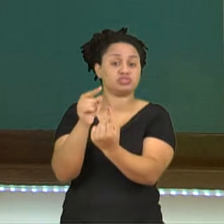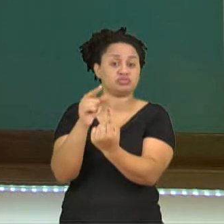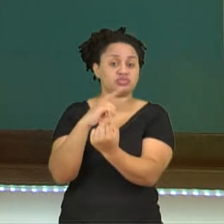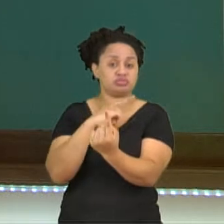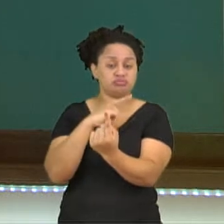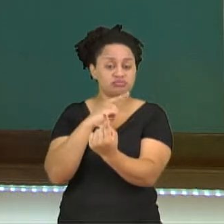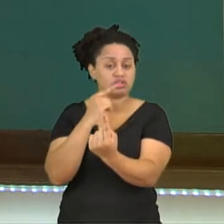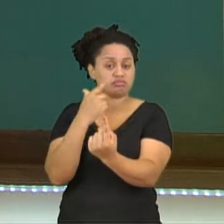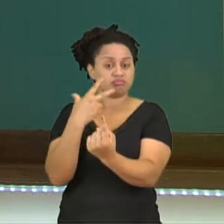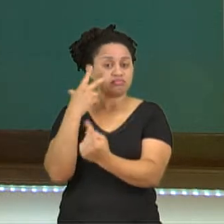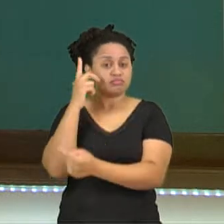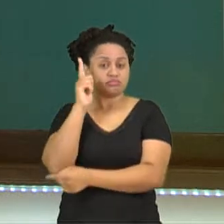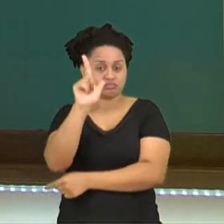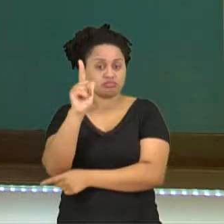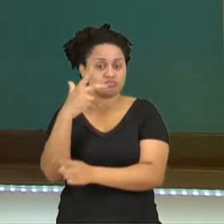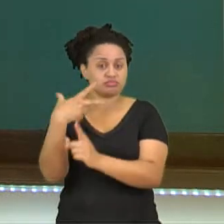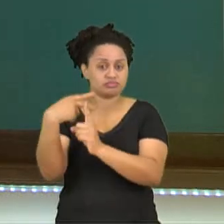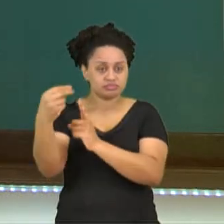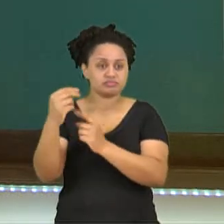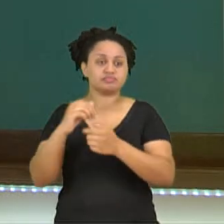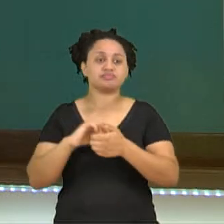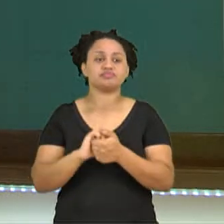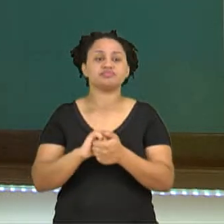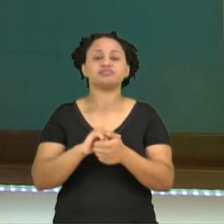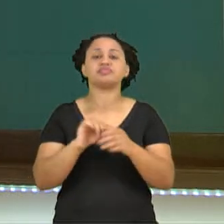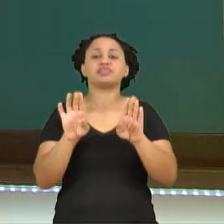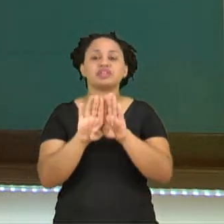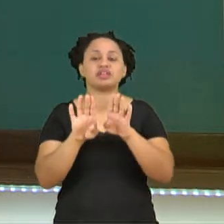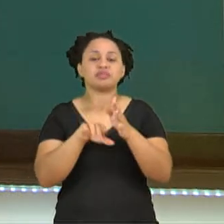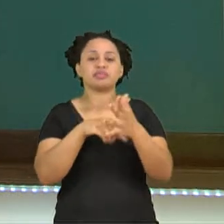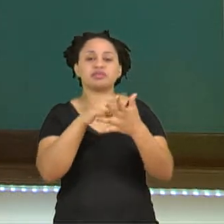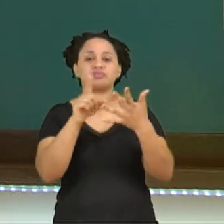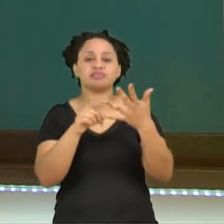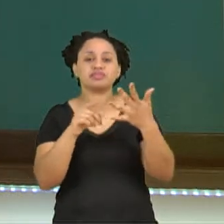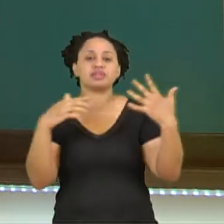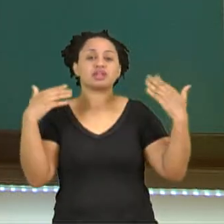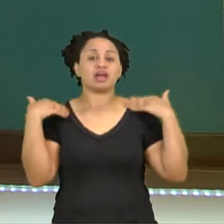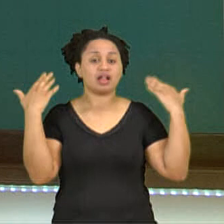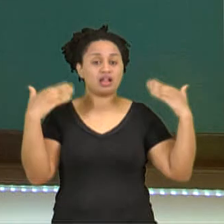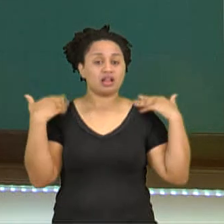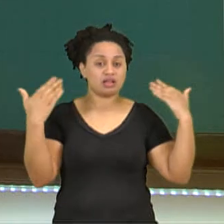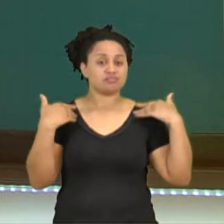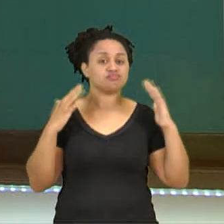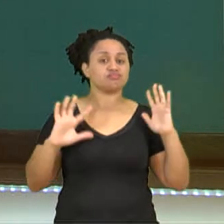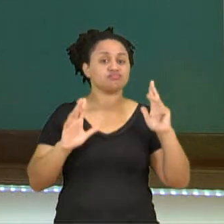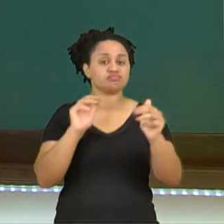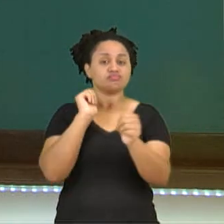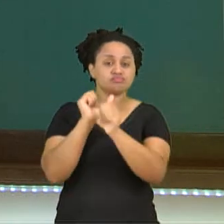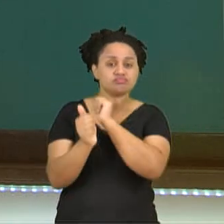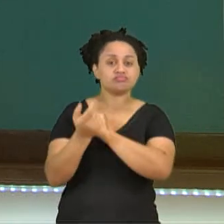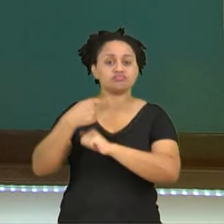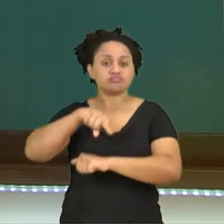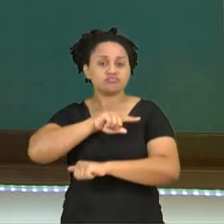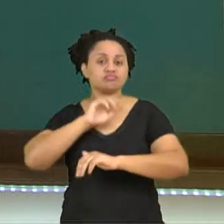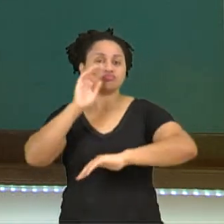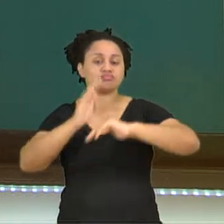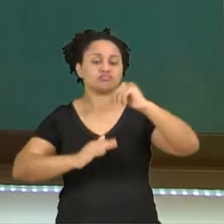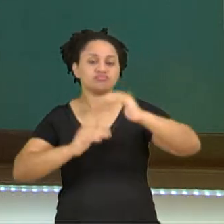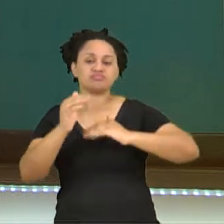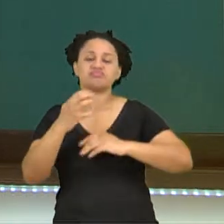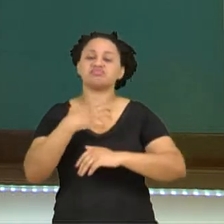O ganhar. A alegria, nossa, todos os esforços que nós realizamos nos traz